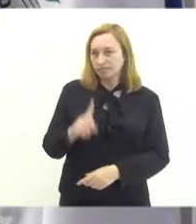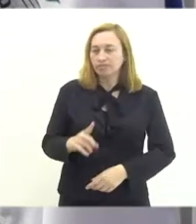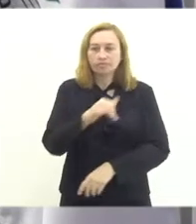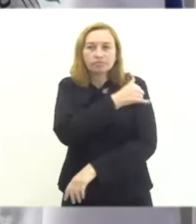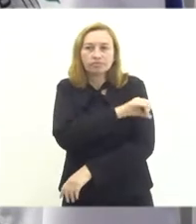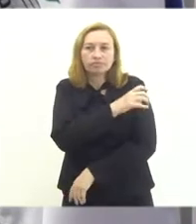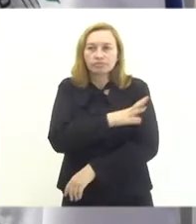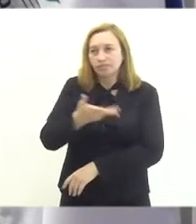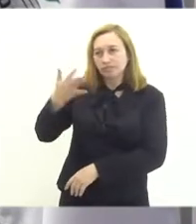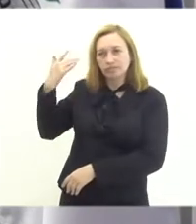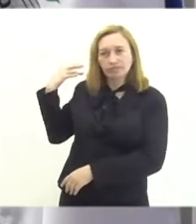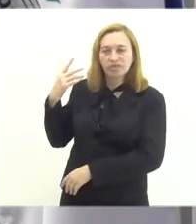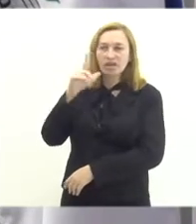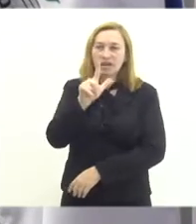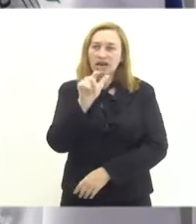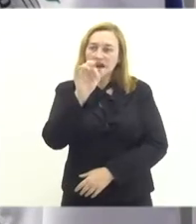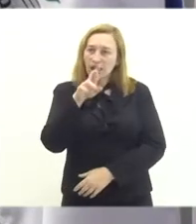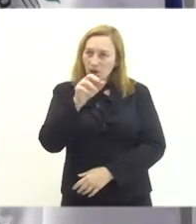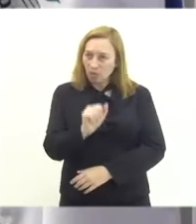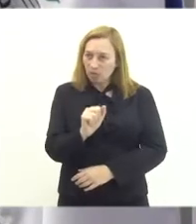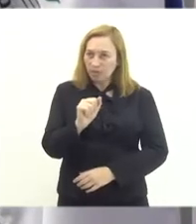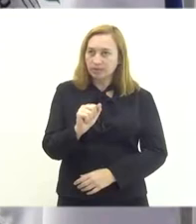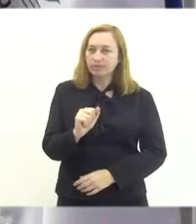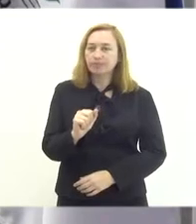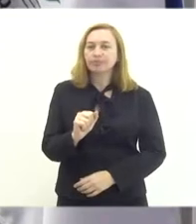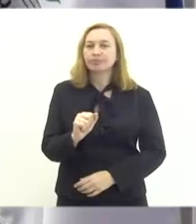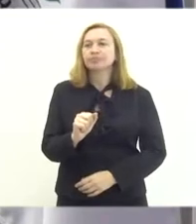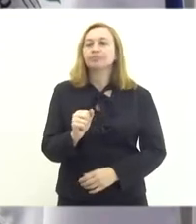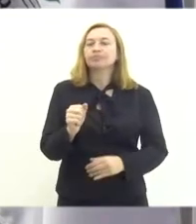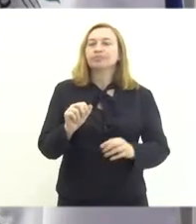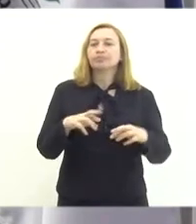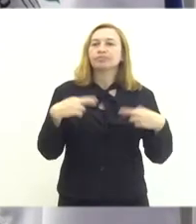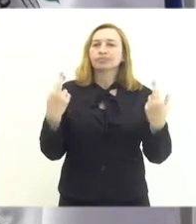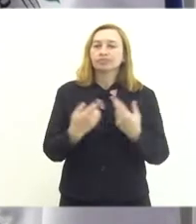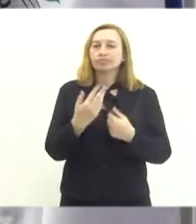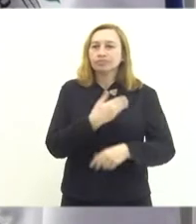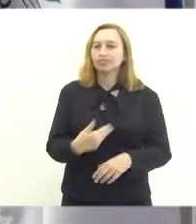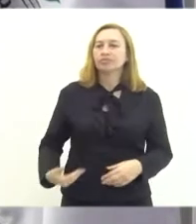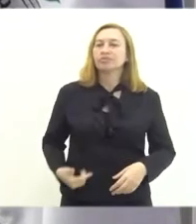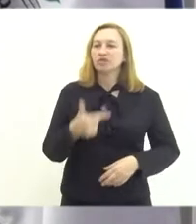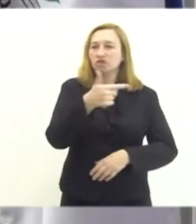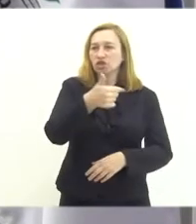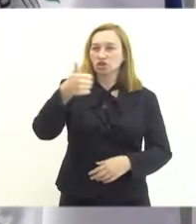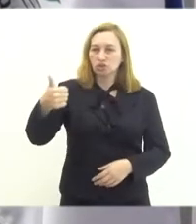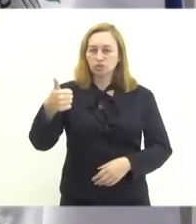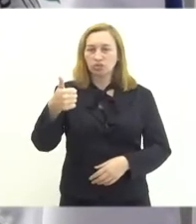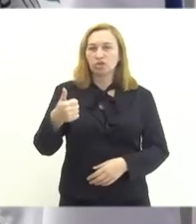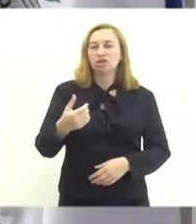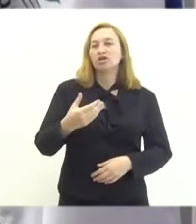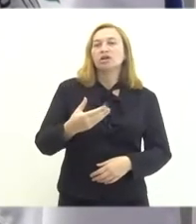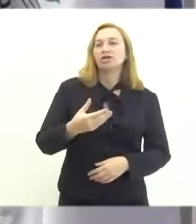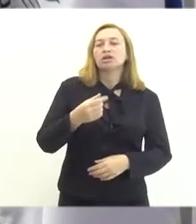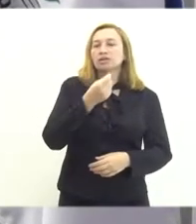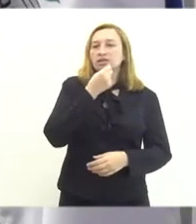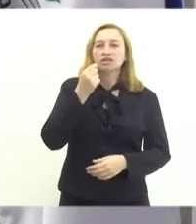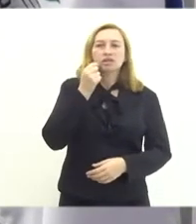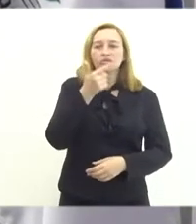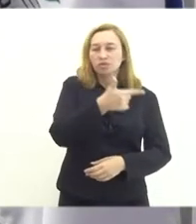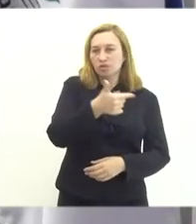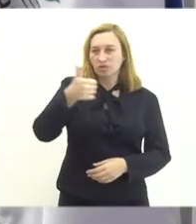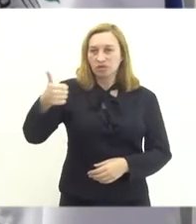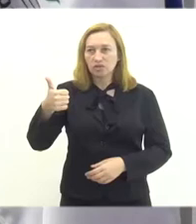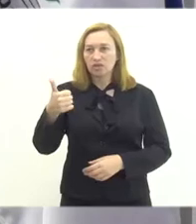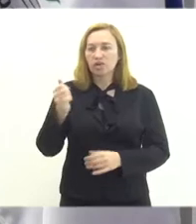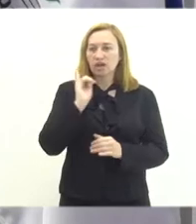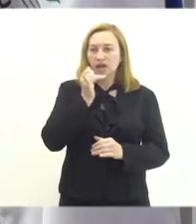na época a senhora Laura Carneiro Em uma audiência pública do dia 21 de setembro de 2021 ela